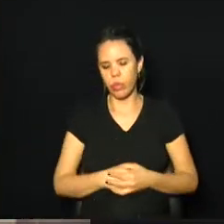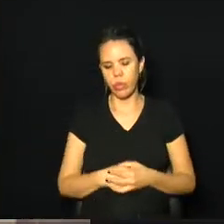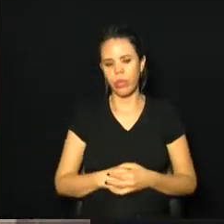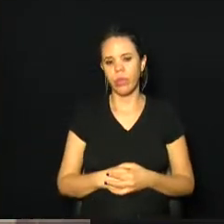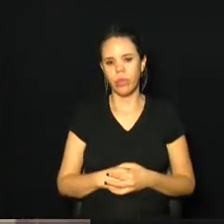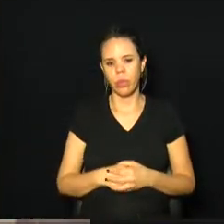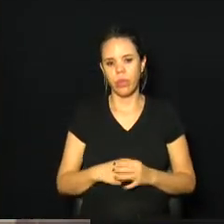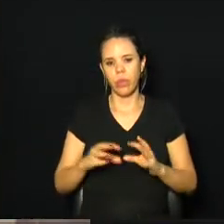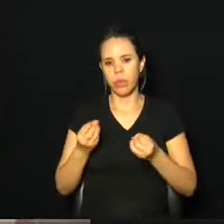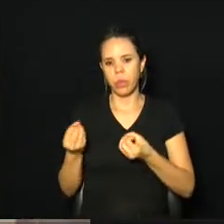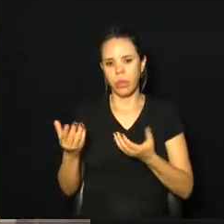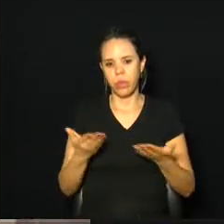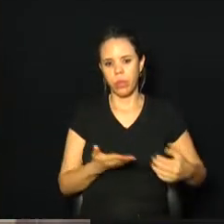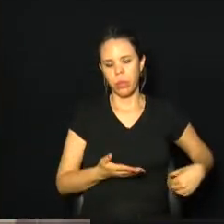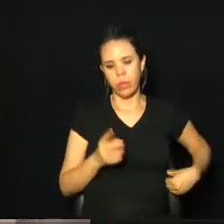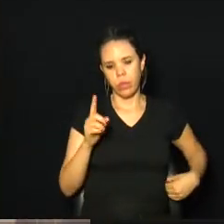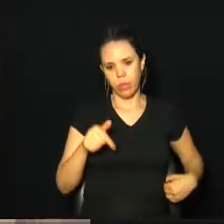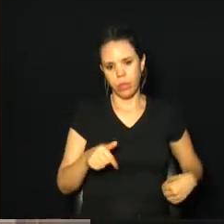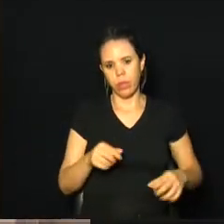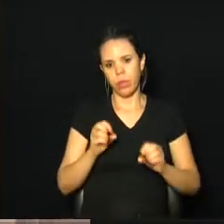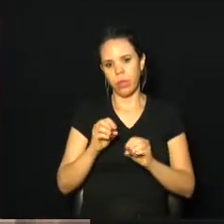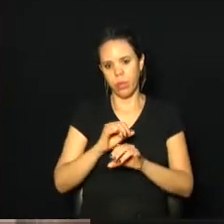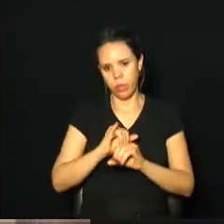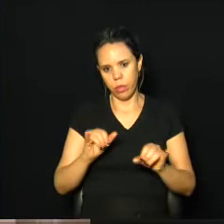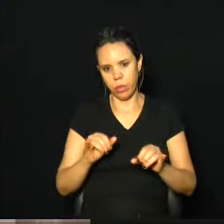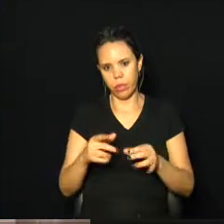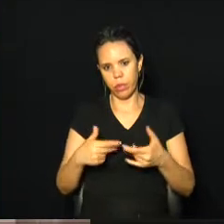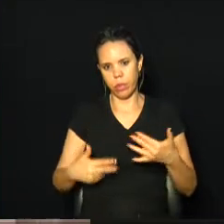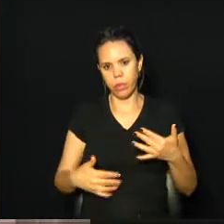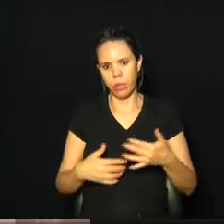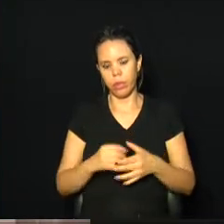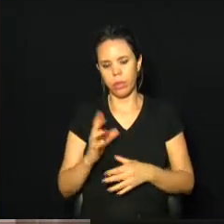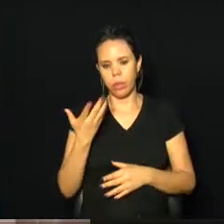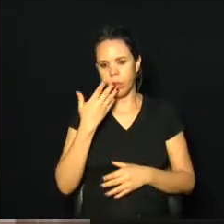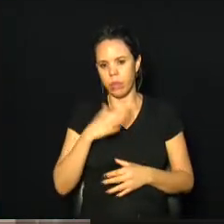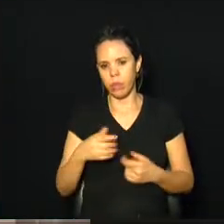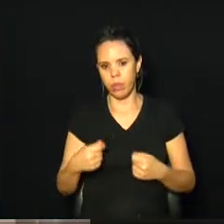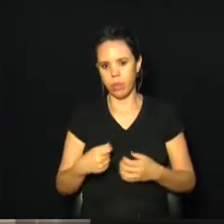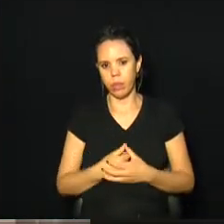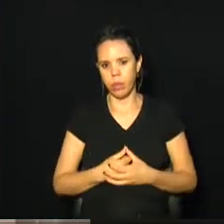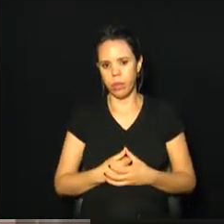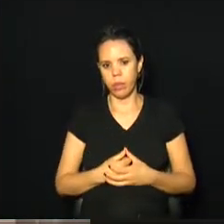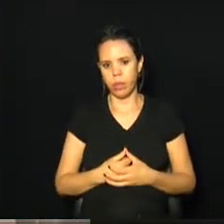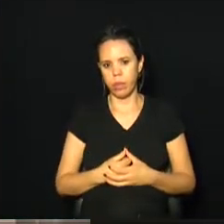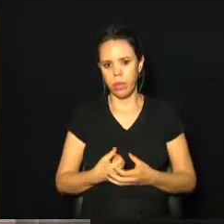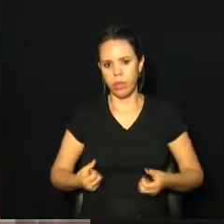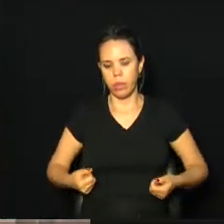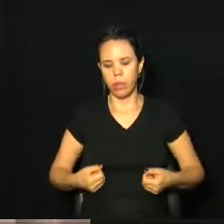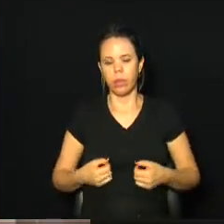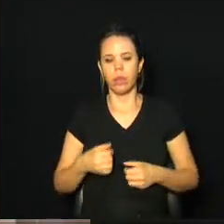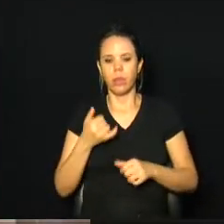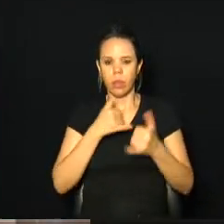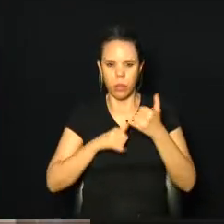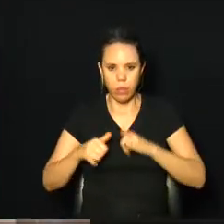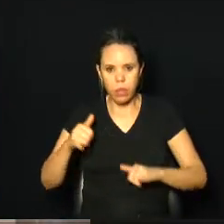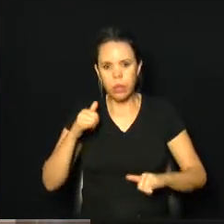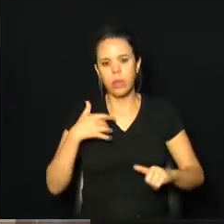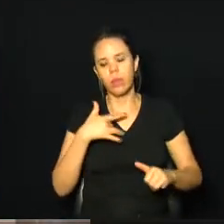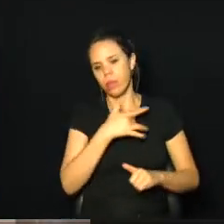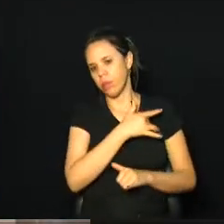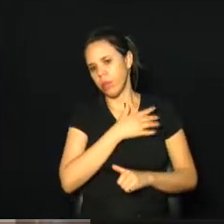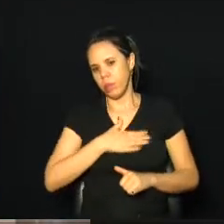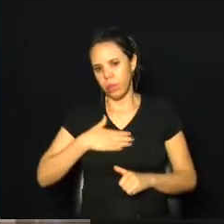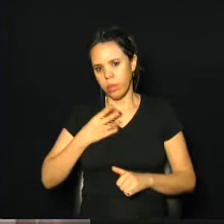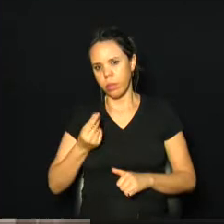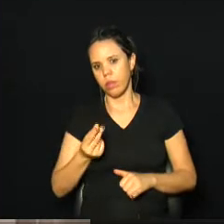São todos bem-vindos, porque é formativo de várias coisas que a criança precisa, além de gastar energia e ser saudável para o resto